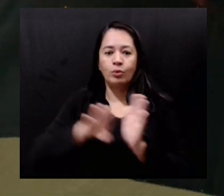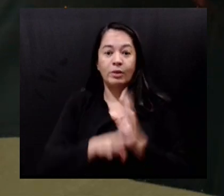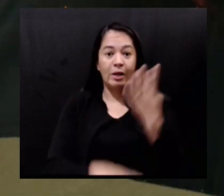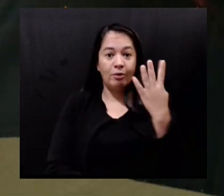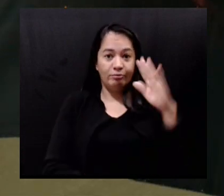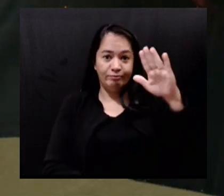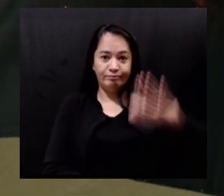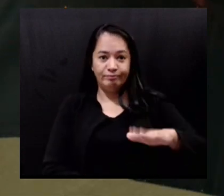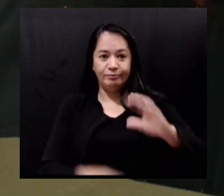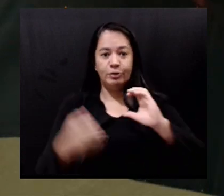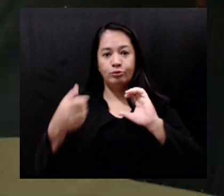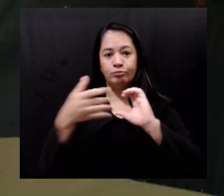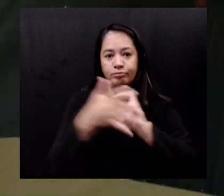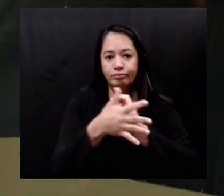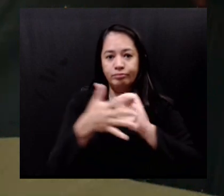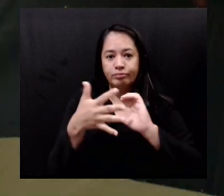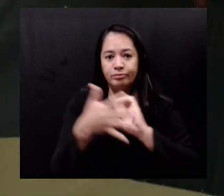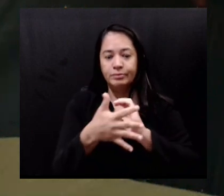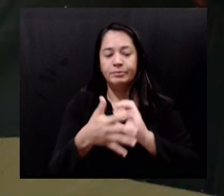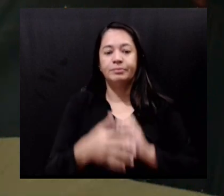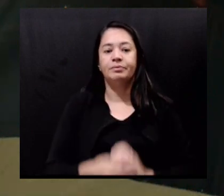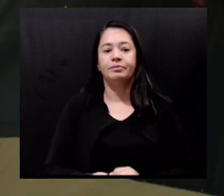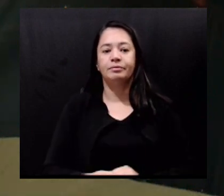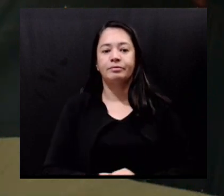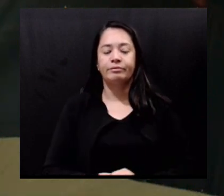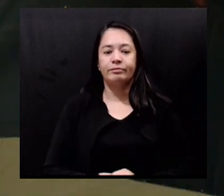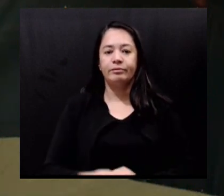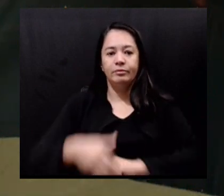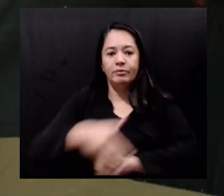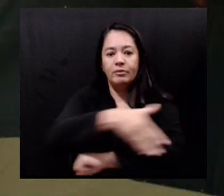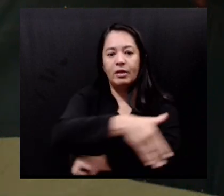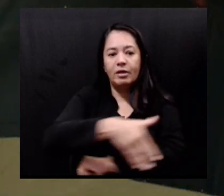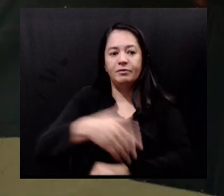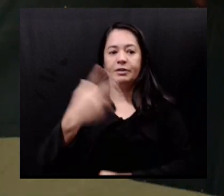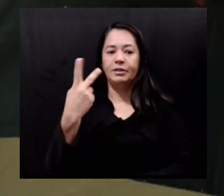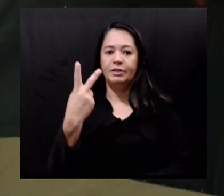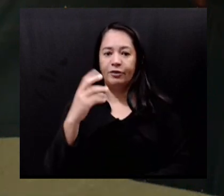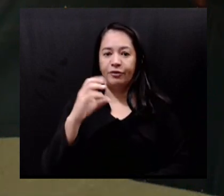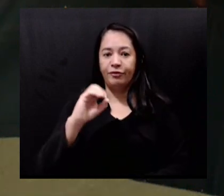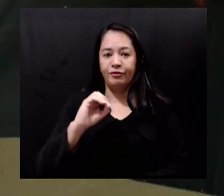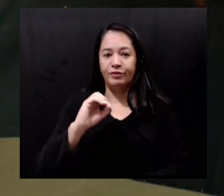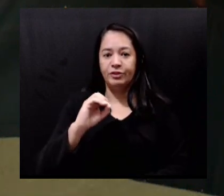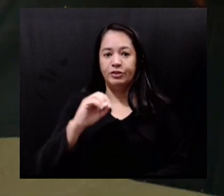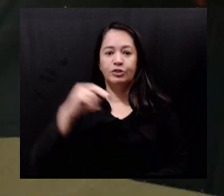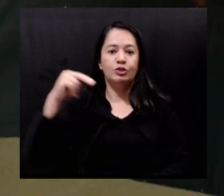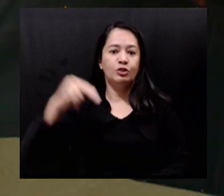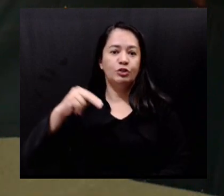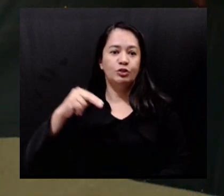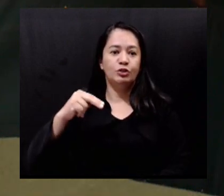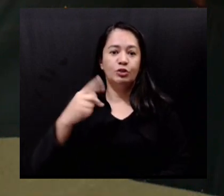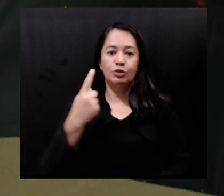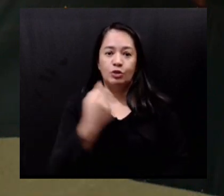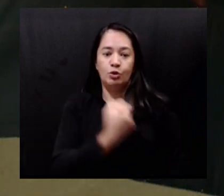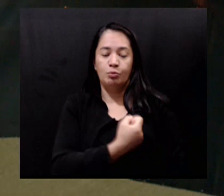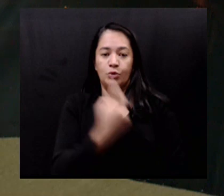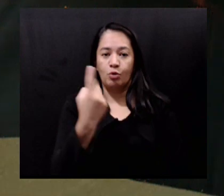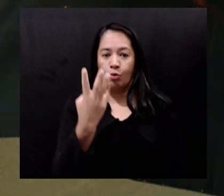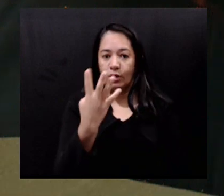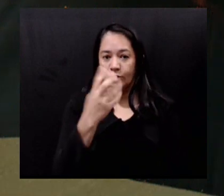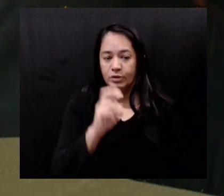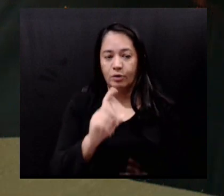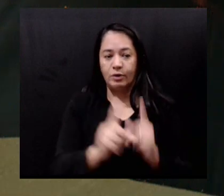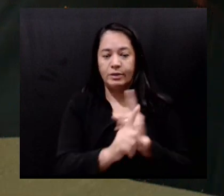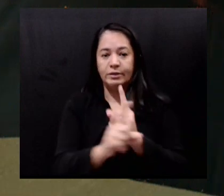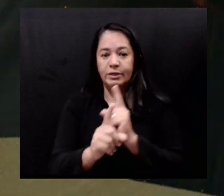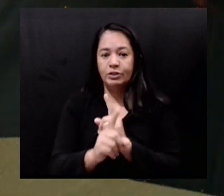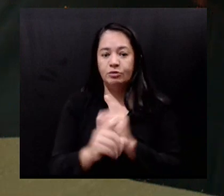no centro, fica na Avenida 20 de Novembro, 145. O atendimento vai ser realizado conforme senhas que são